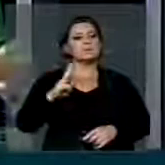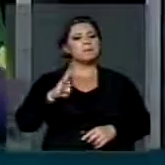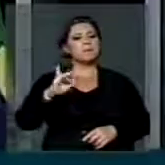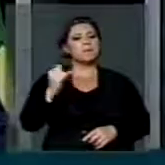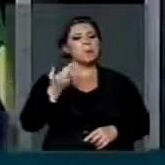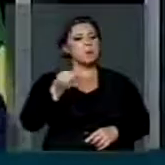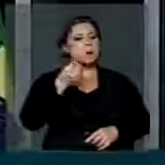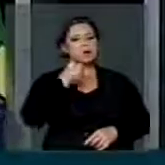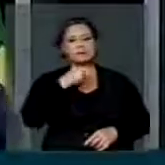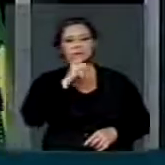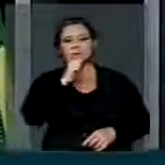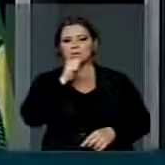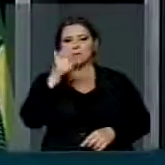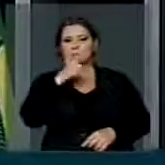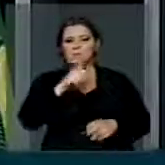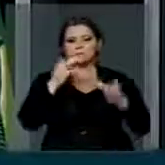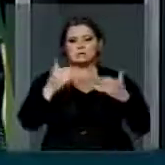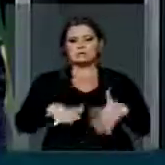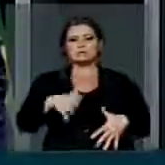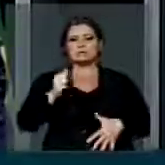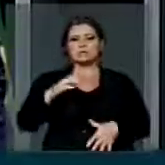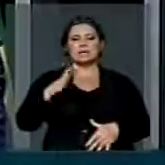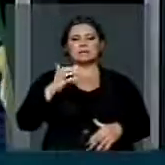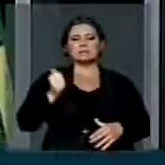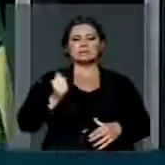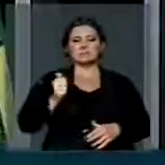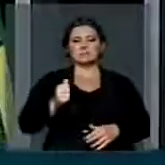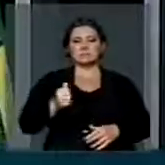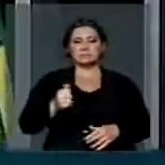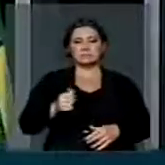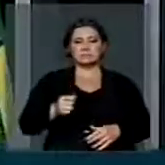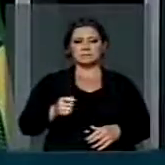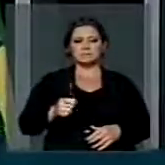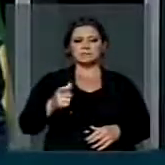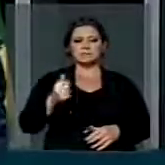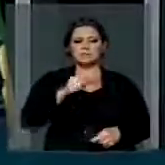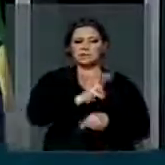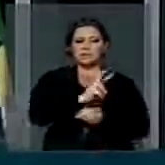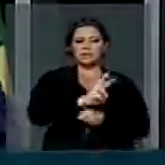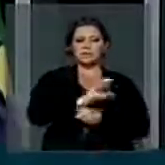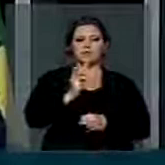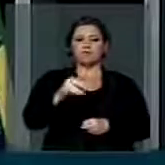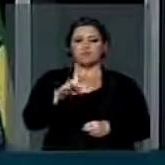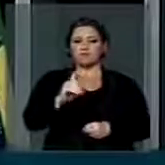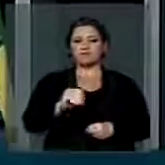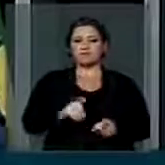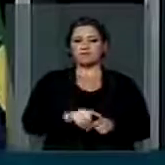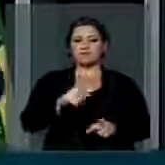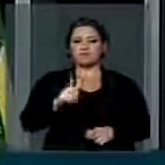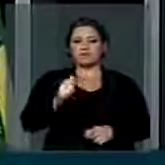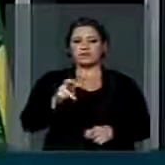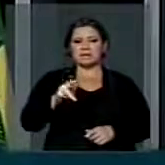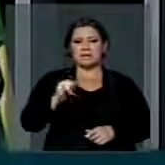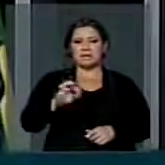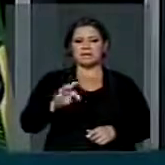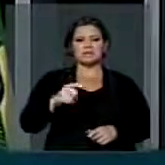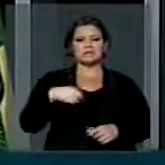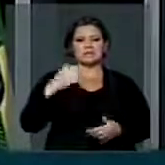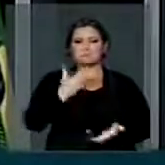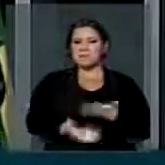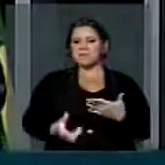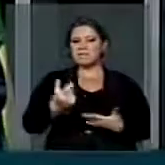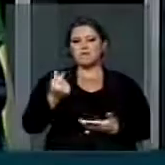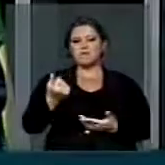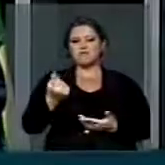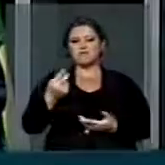Não explicou por que o acionista da Petrobras, que aplicou o dinheiro do fundo de garantia, o trabalhador brasileiro, perdeu metade do